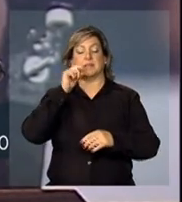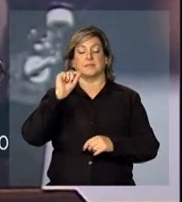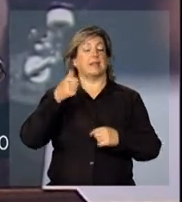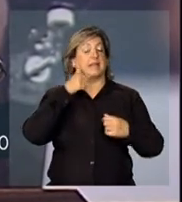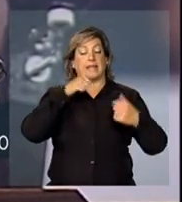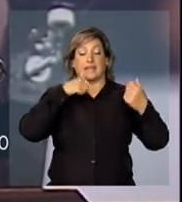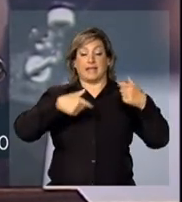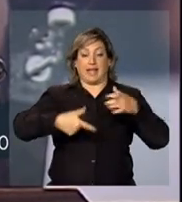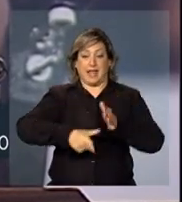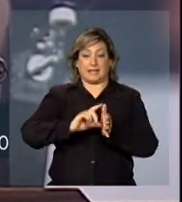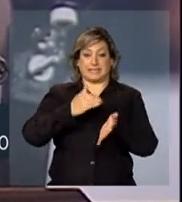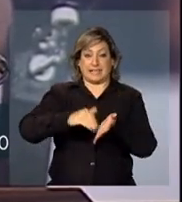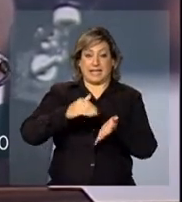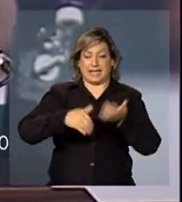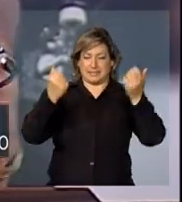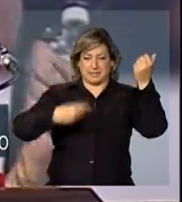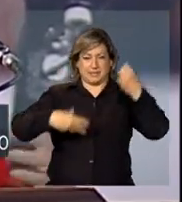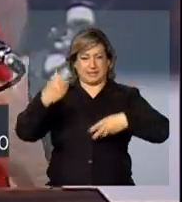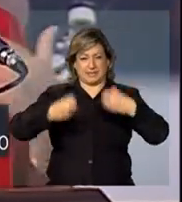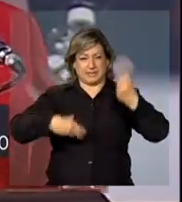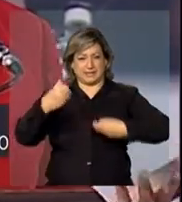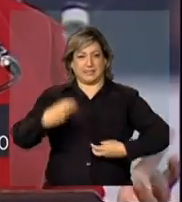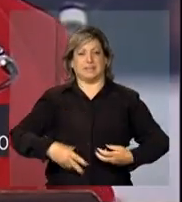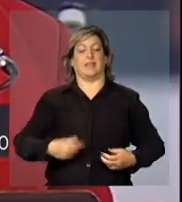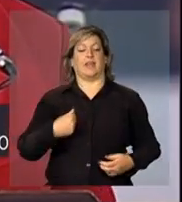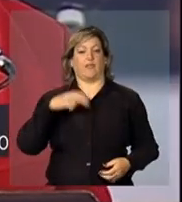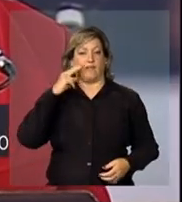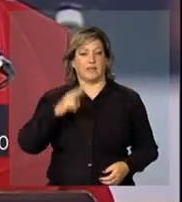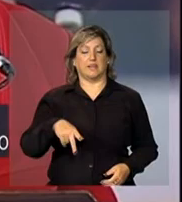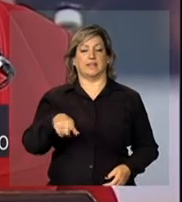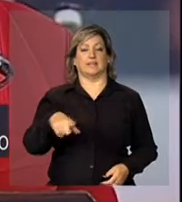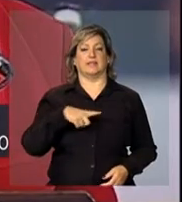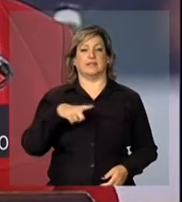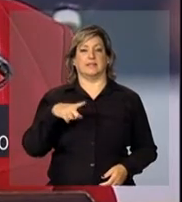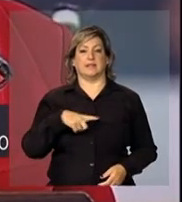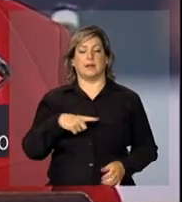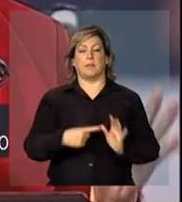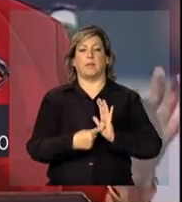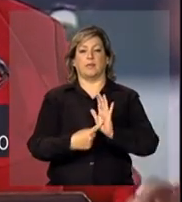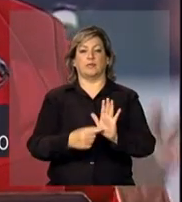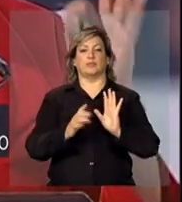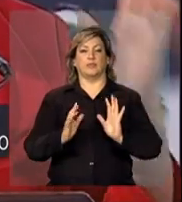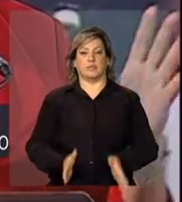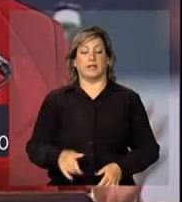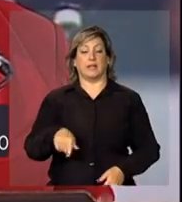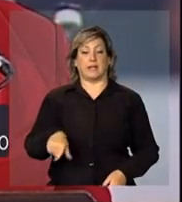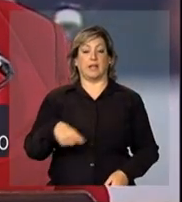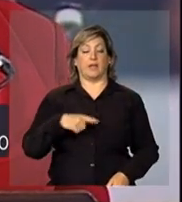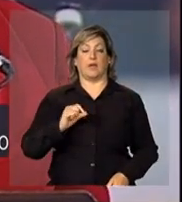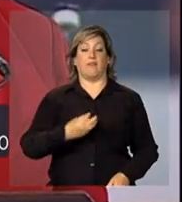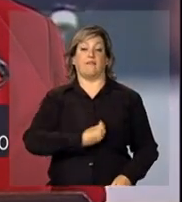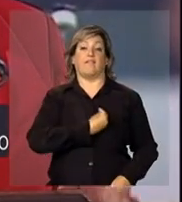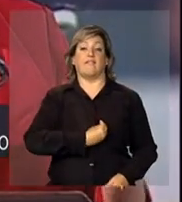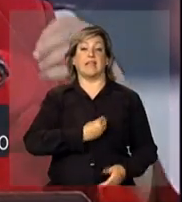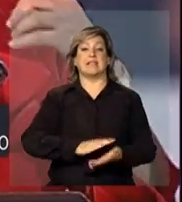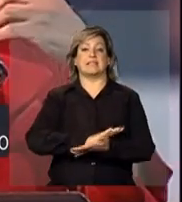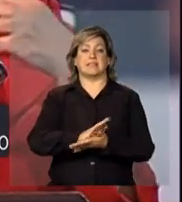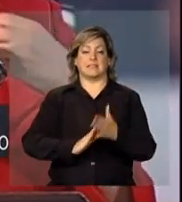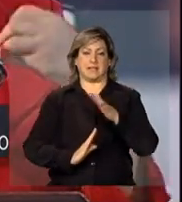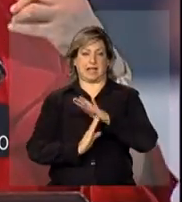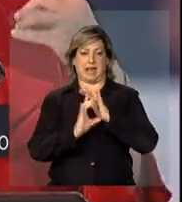sobre o programa aqui de São Paulo o programa do governo federal é o programa Viver Sem Limites